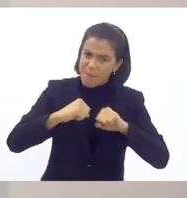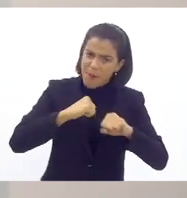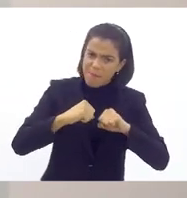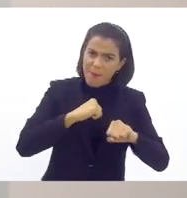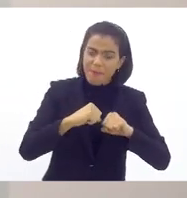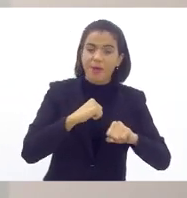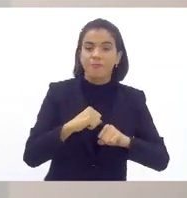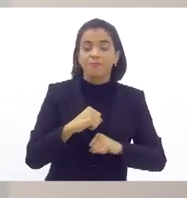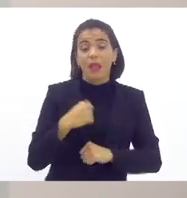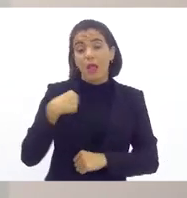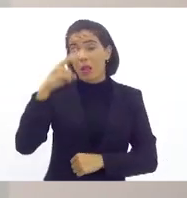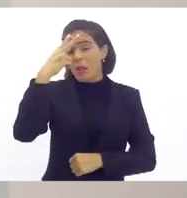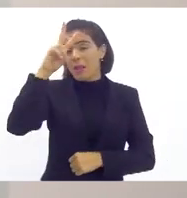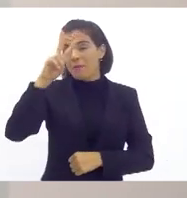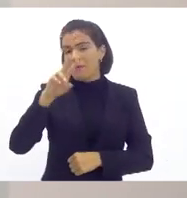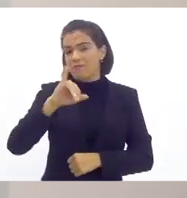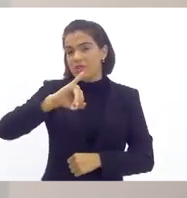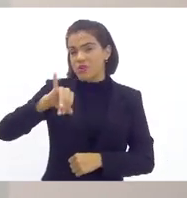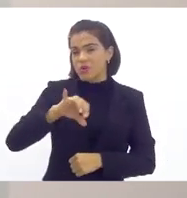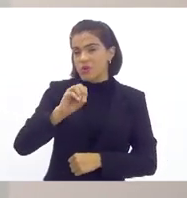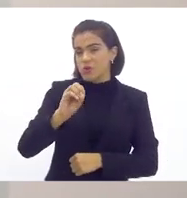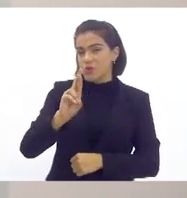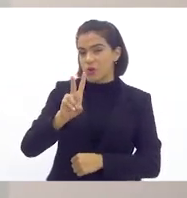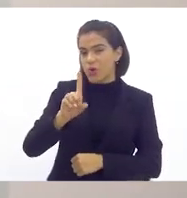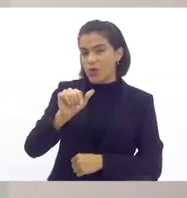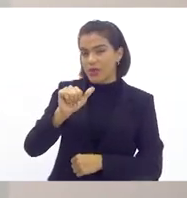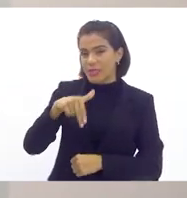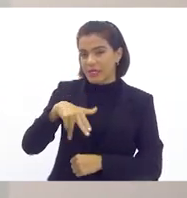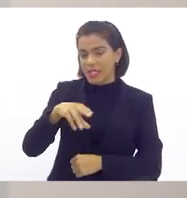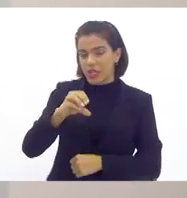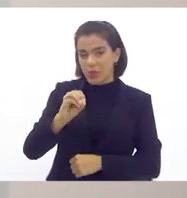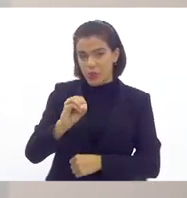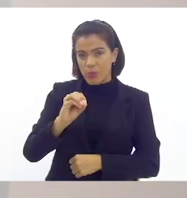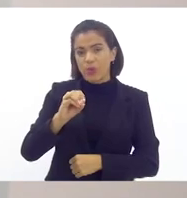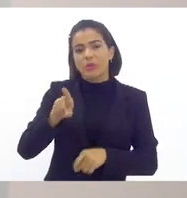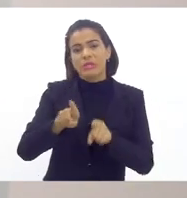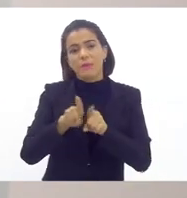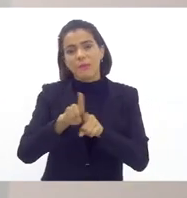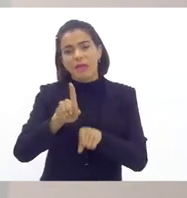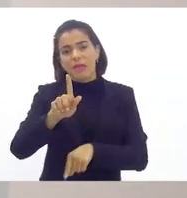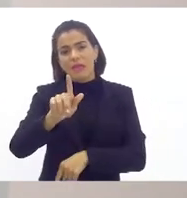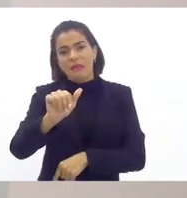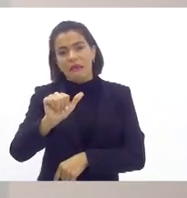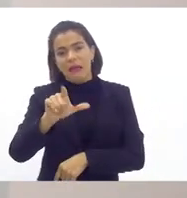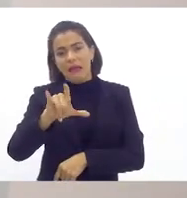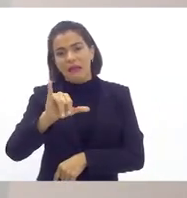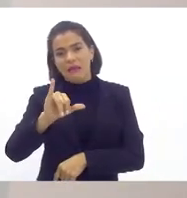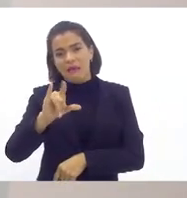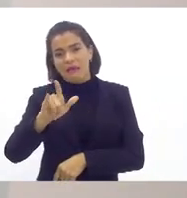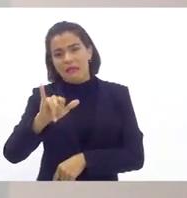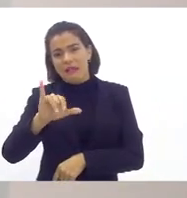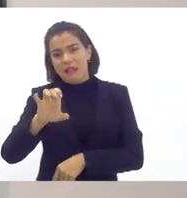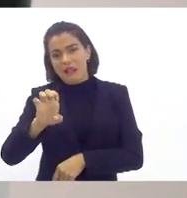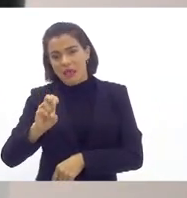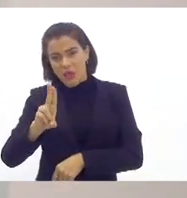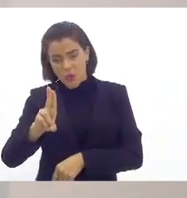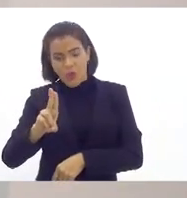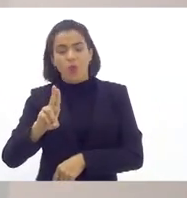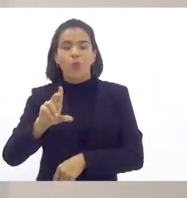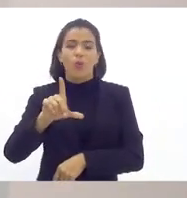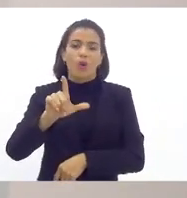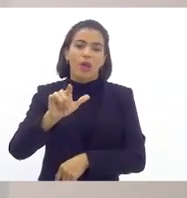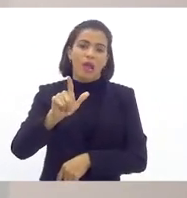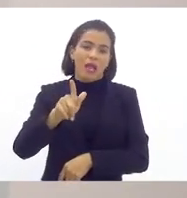e eu lembrava de Jordano Bruno, eu lembrava de Galileu Galilei, que, muito embora a hegemonia